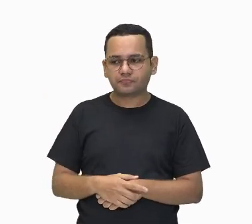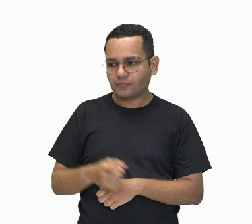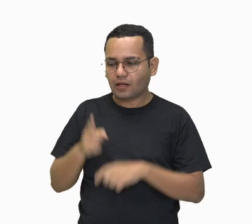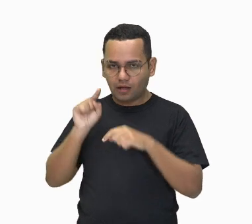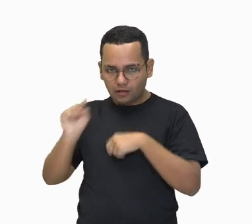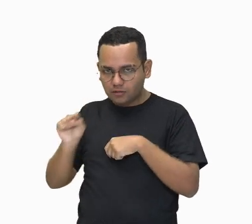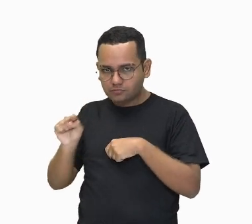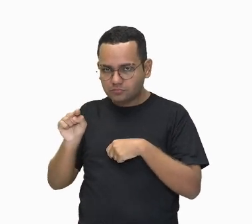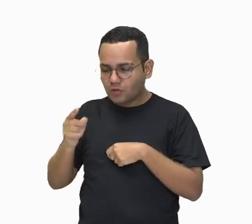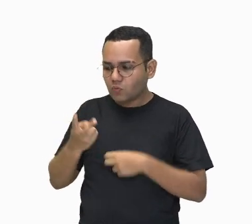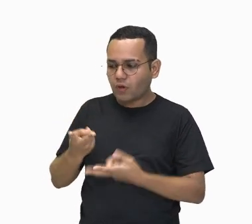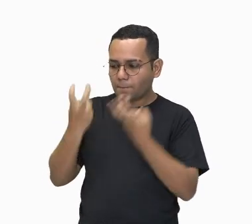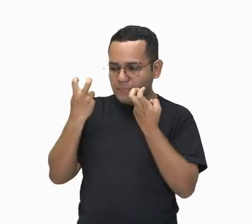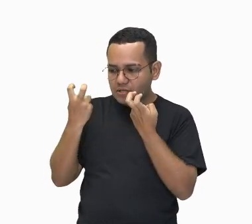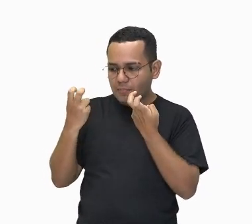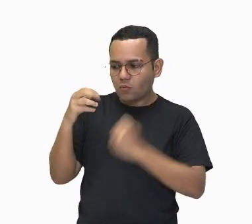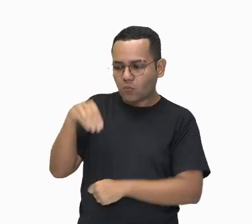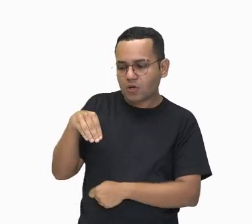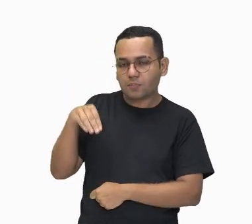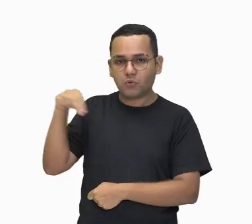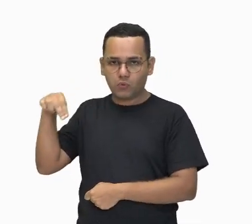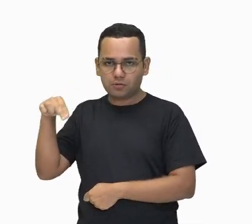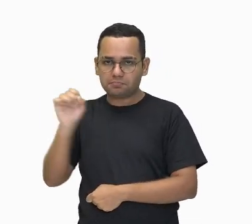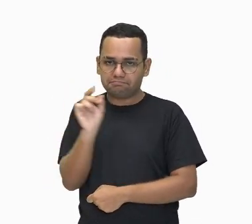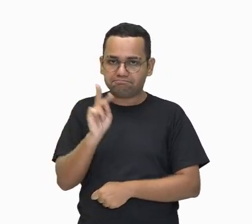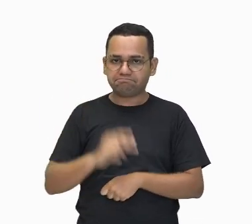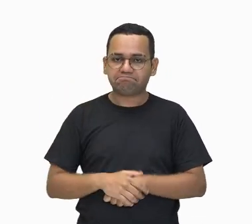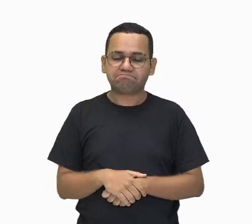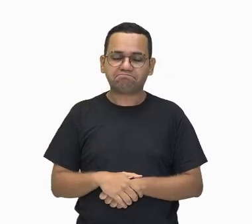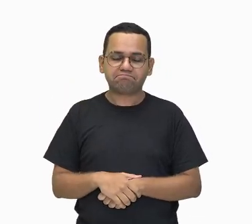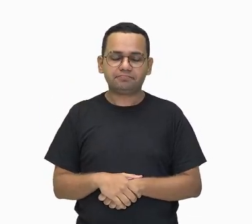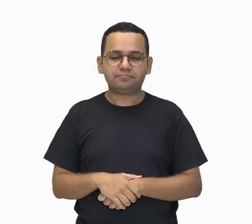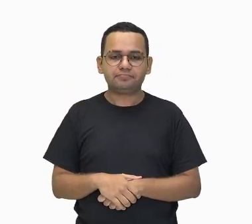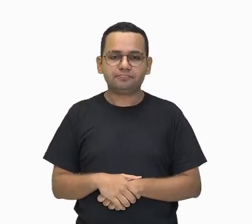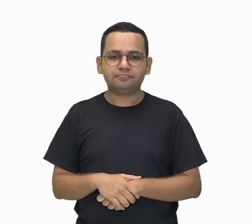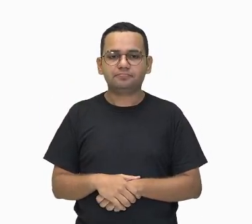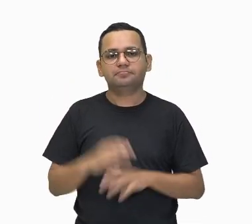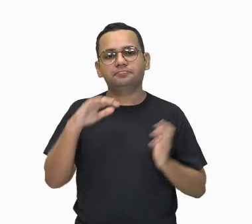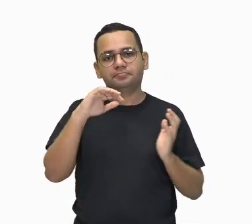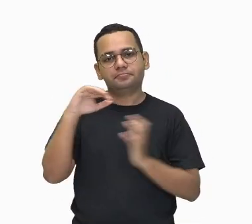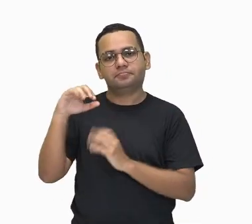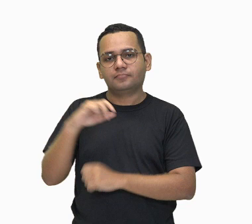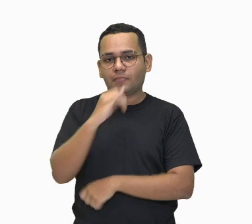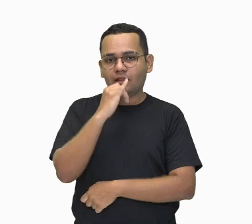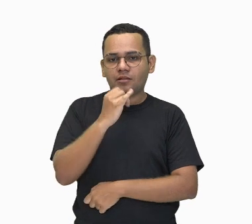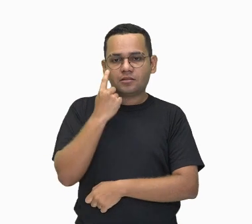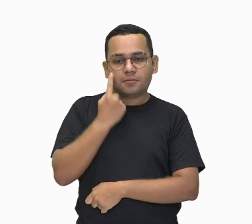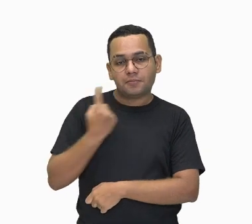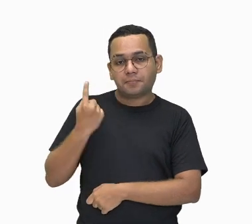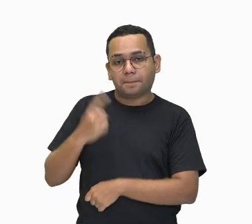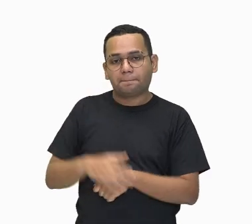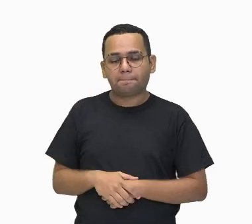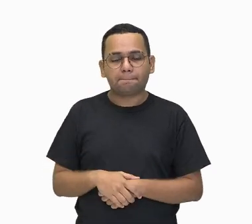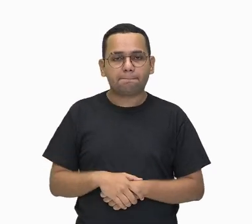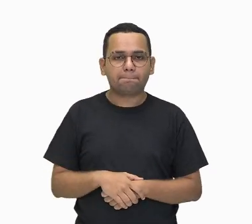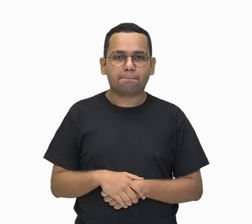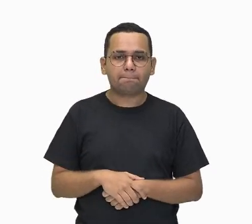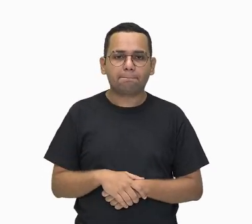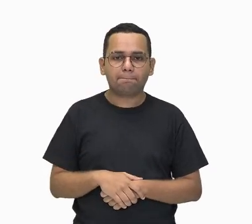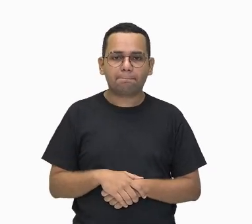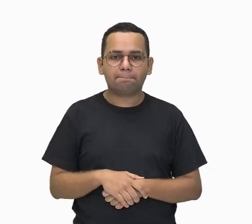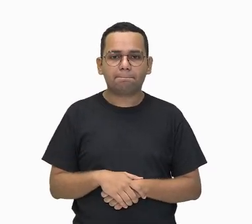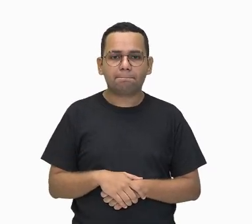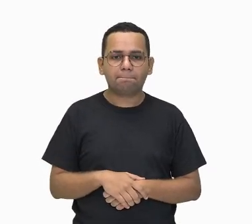gente identifica o coeficiente angular. E no nosso exemplo 4, a gente calculou mais uma vez